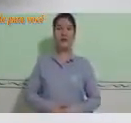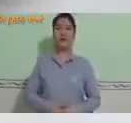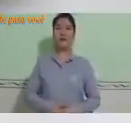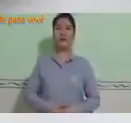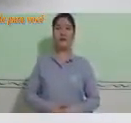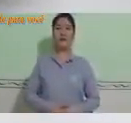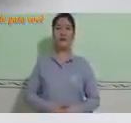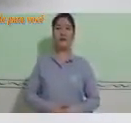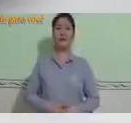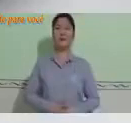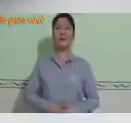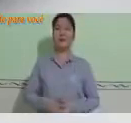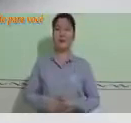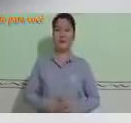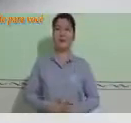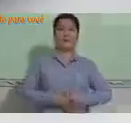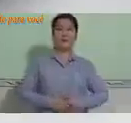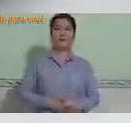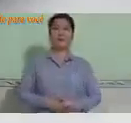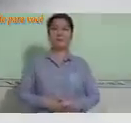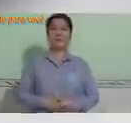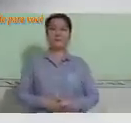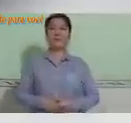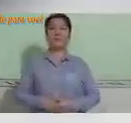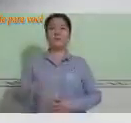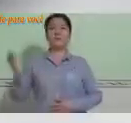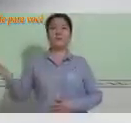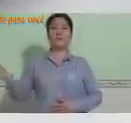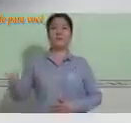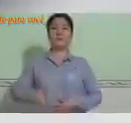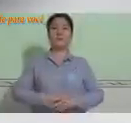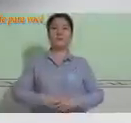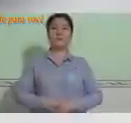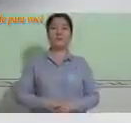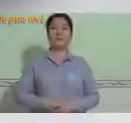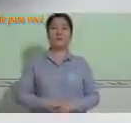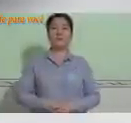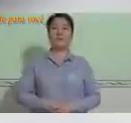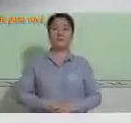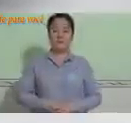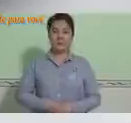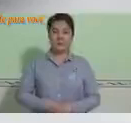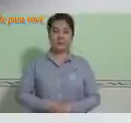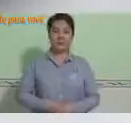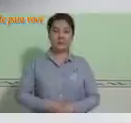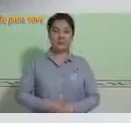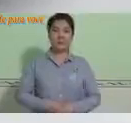rs a lg o ns de ao sf intel sl até rs